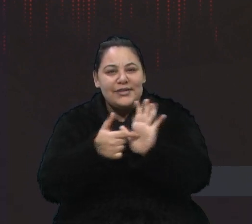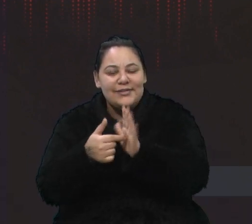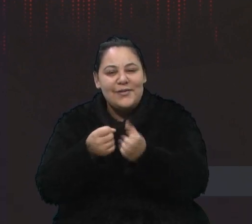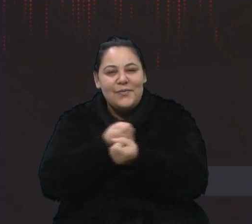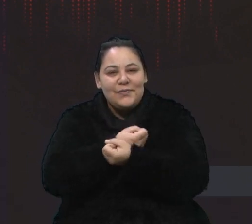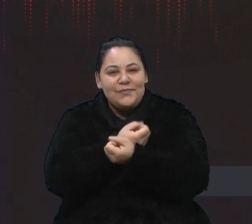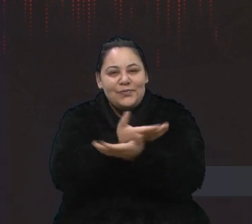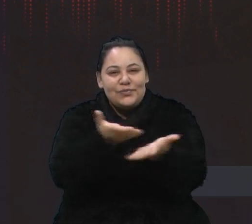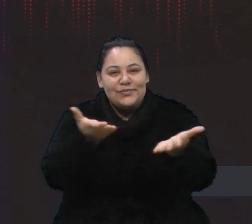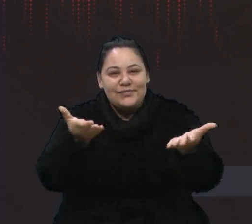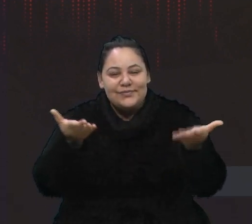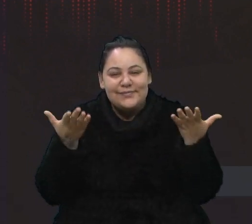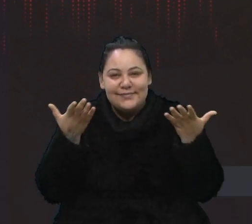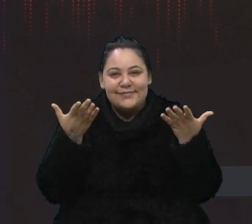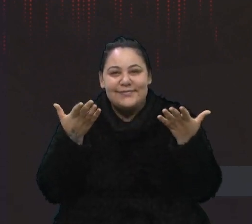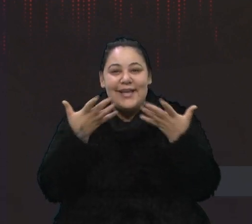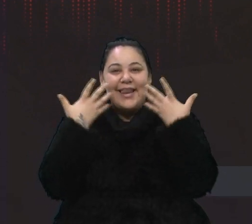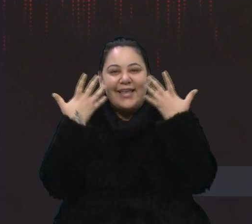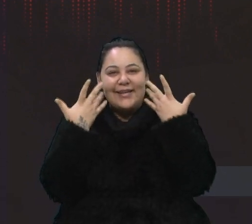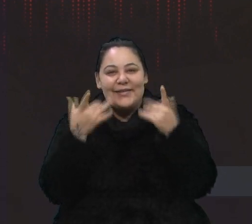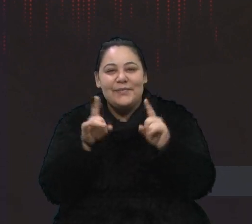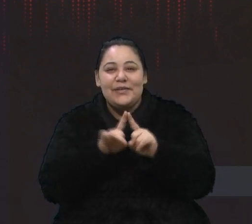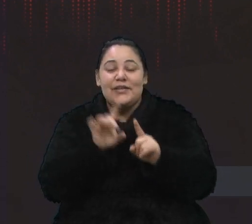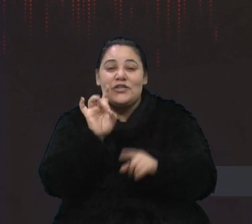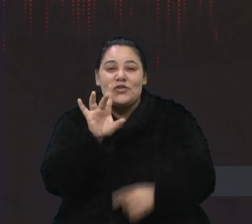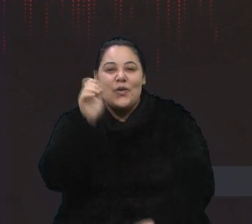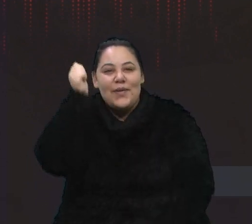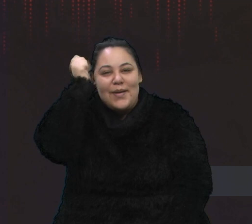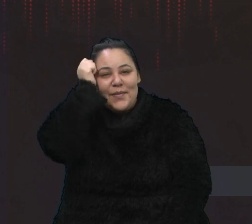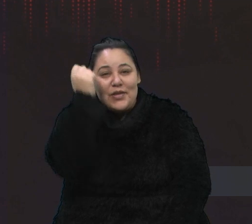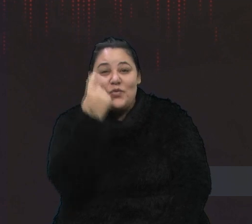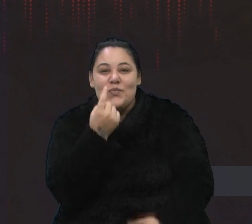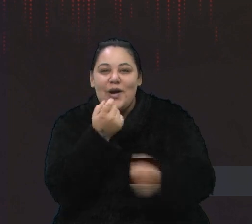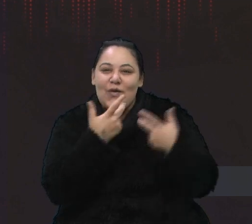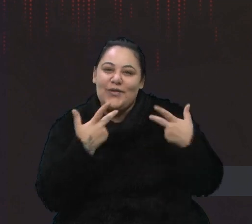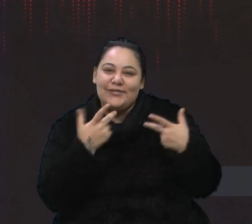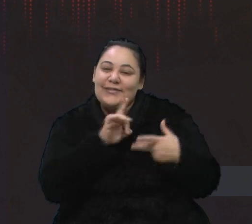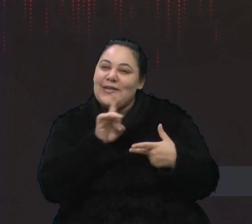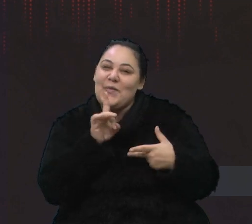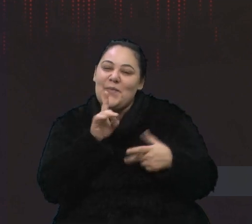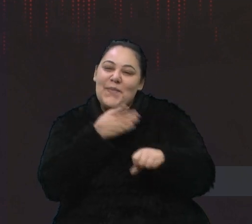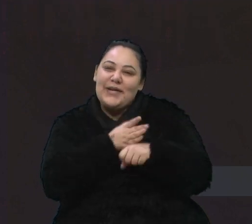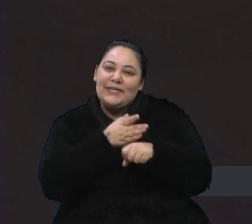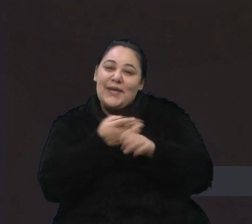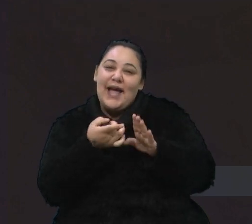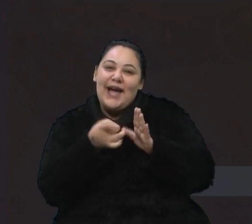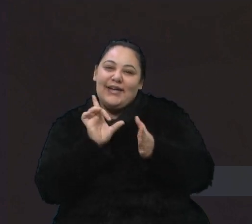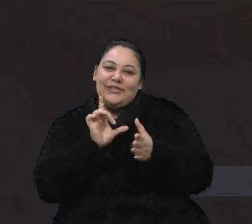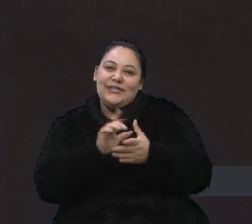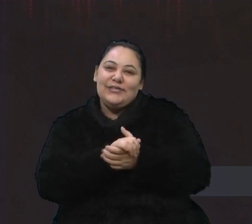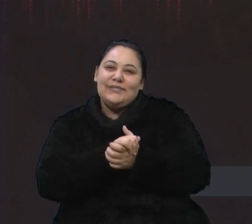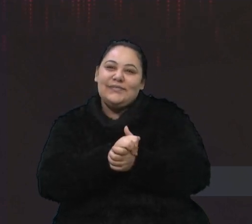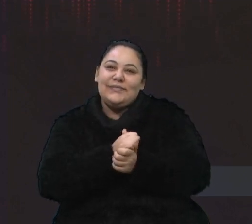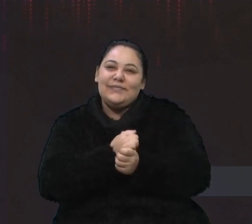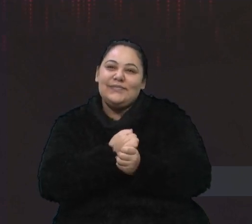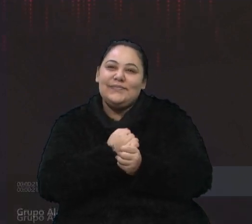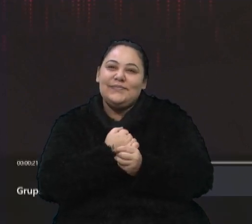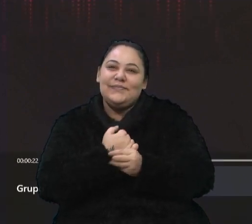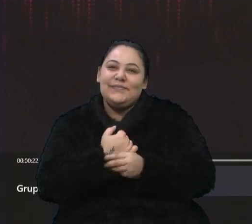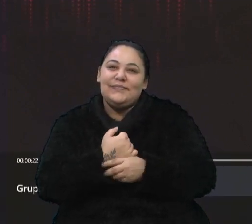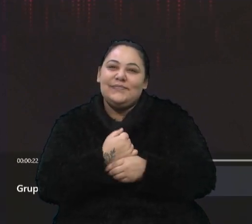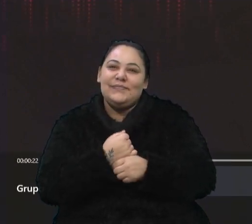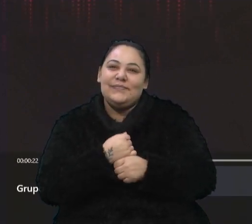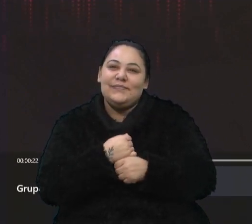gosta desse ritmo de dança. Tenho só um arrependimento, não ter entrado antes para esse grupo. Meu nome é Robson Bittencourt,